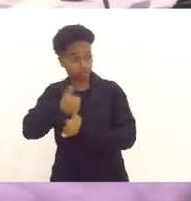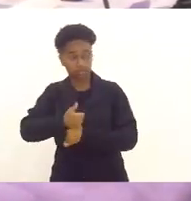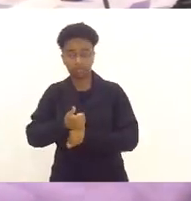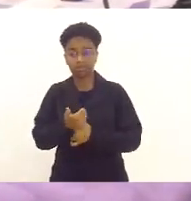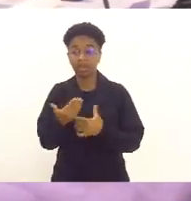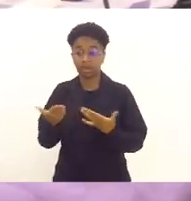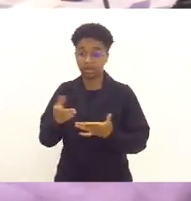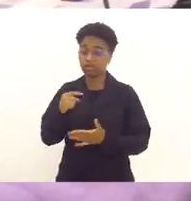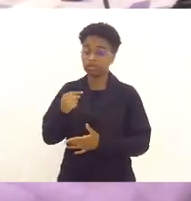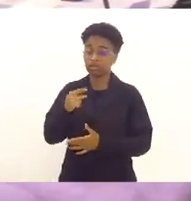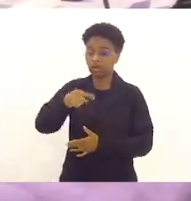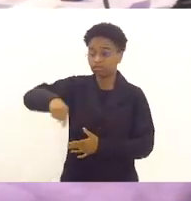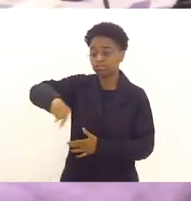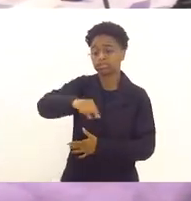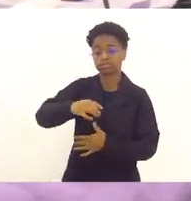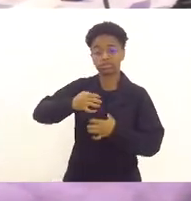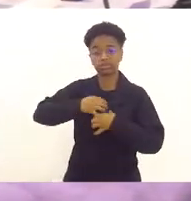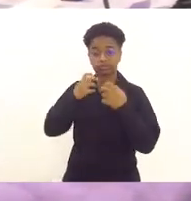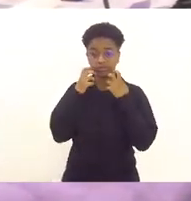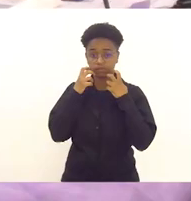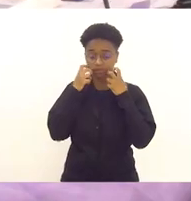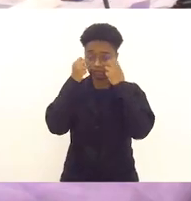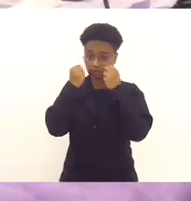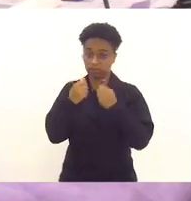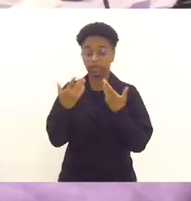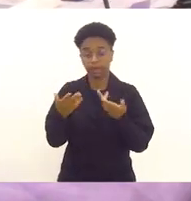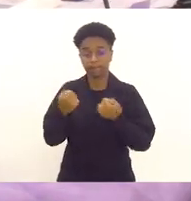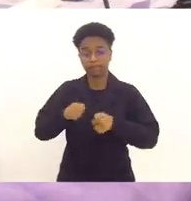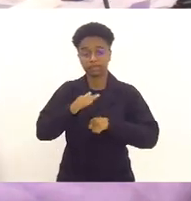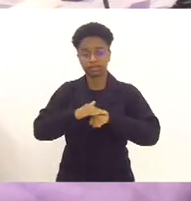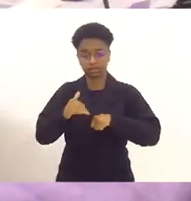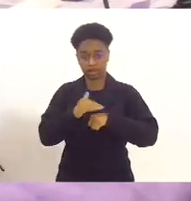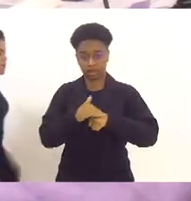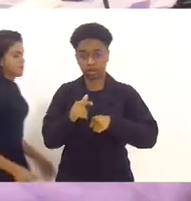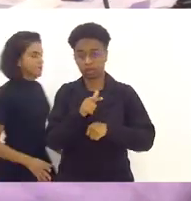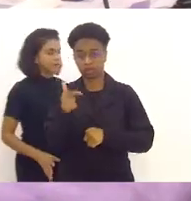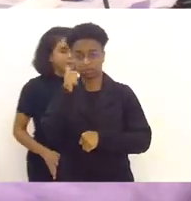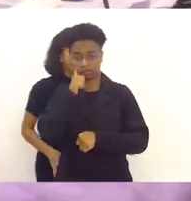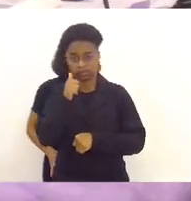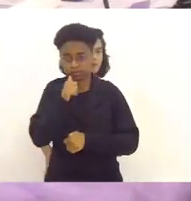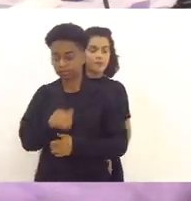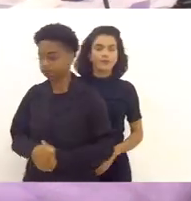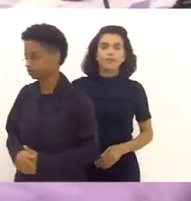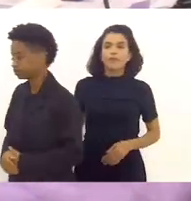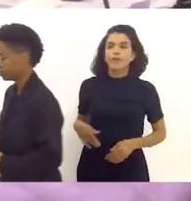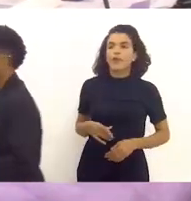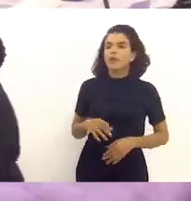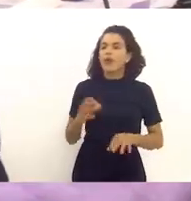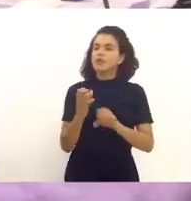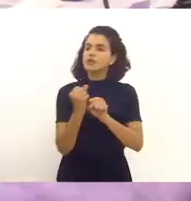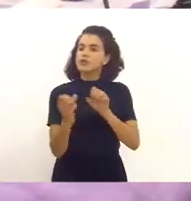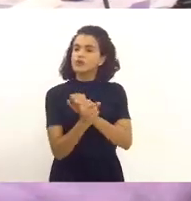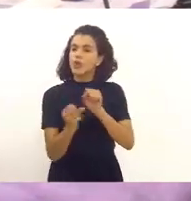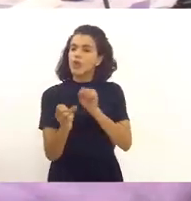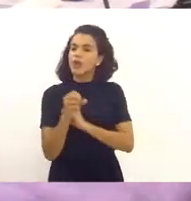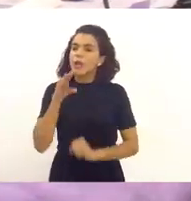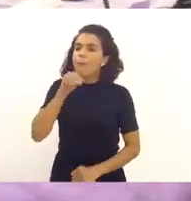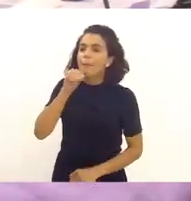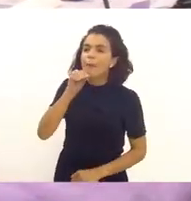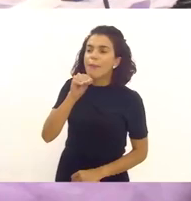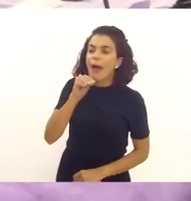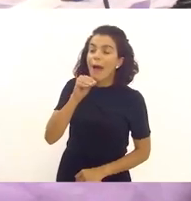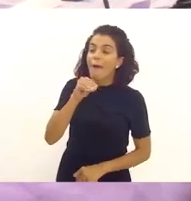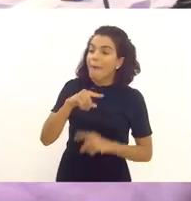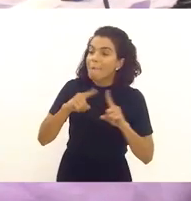a gente constrange então a gente precisa ter esse carinho com a outra mulher então não ser sua menstrualidade na boca mas